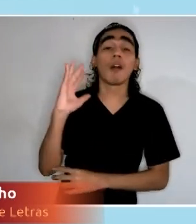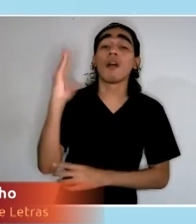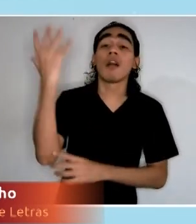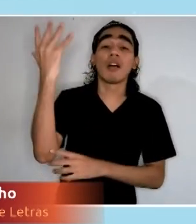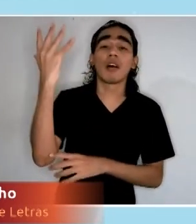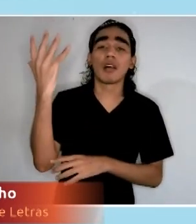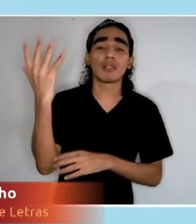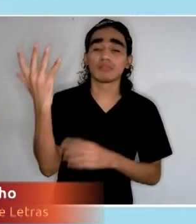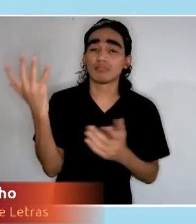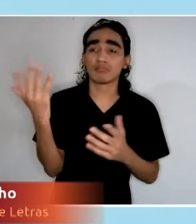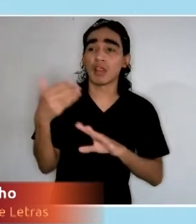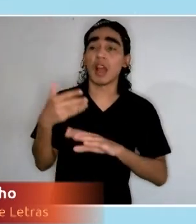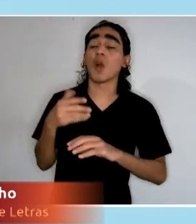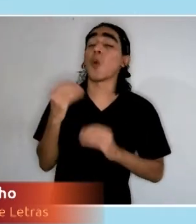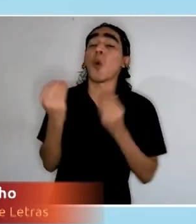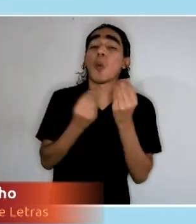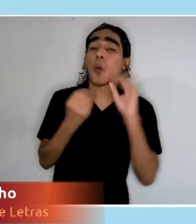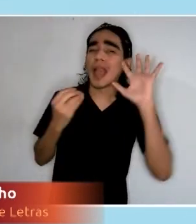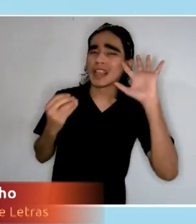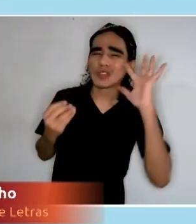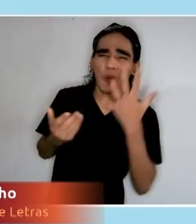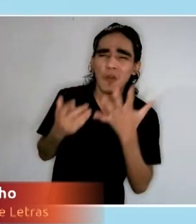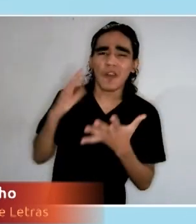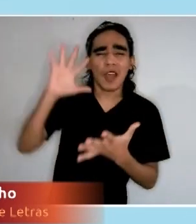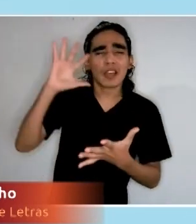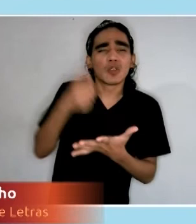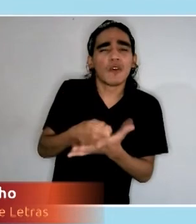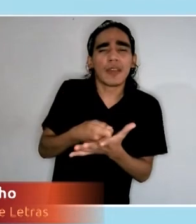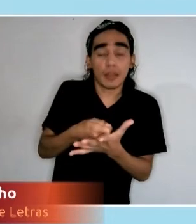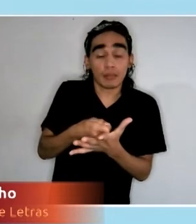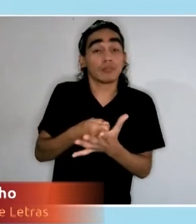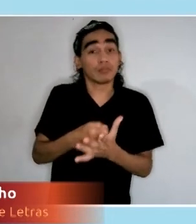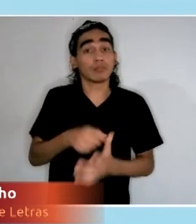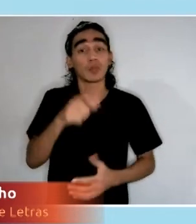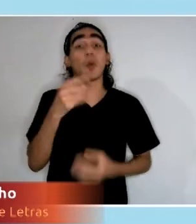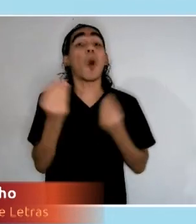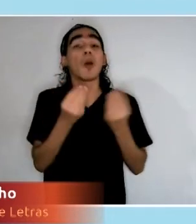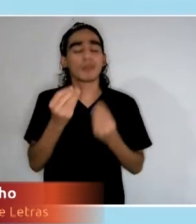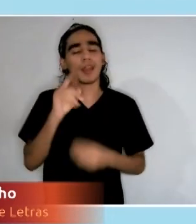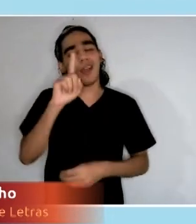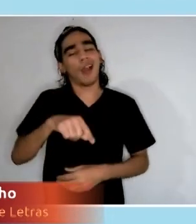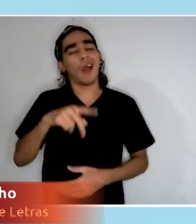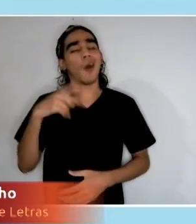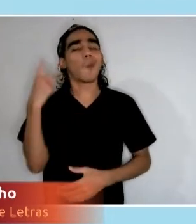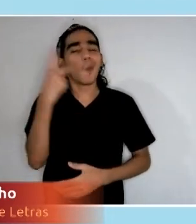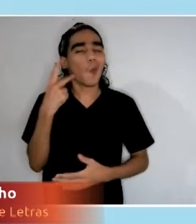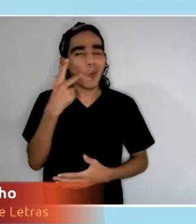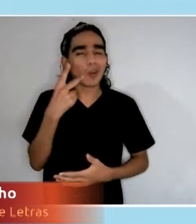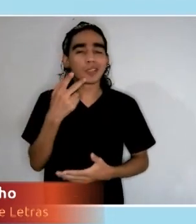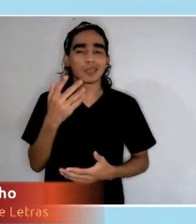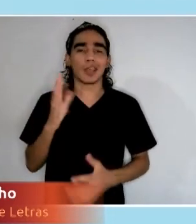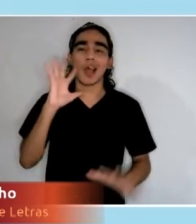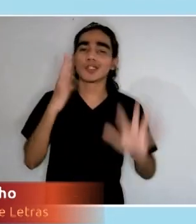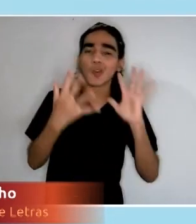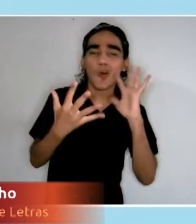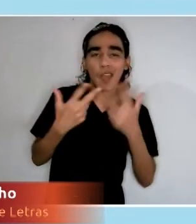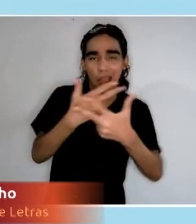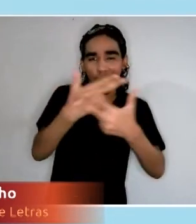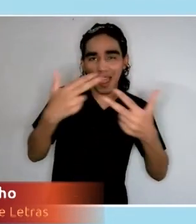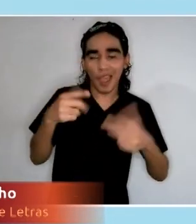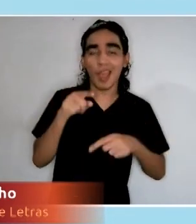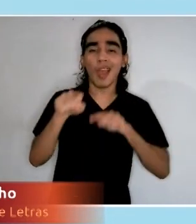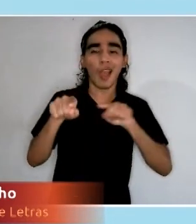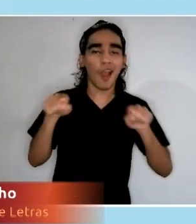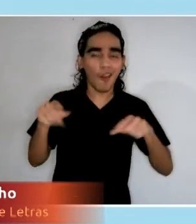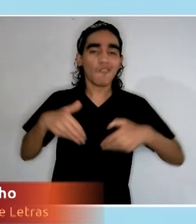tenha solução. Tem solução, e a solução é política, como dizia o Josué de Castro. Nós temos que ter interesse em resolver, né? Então,